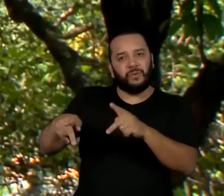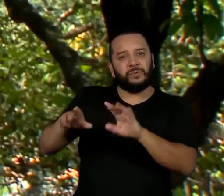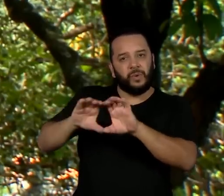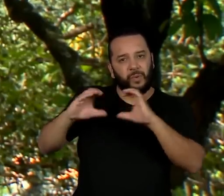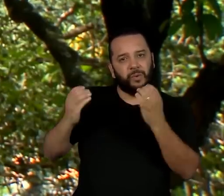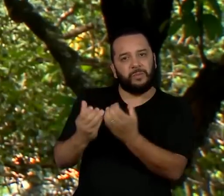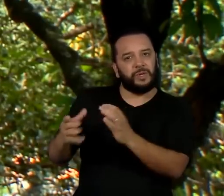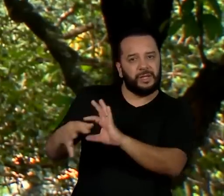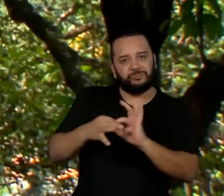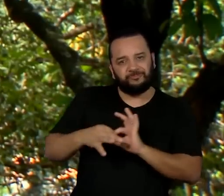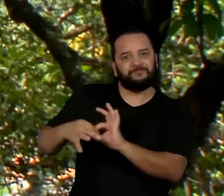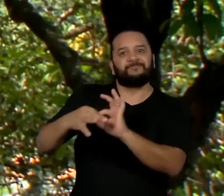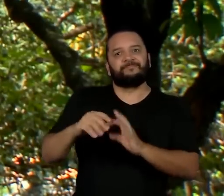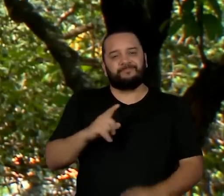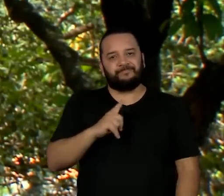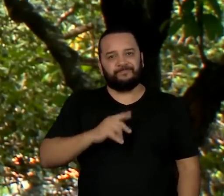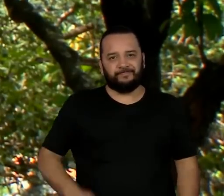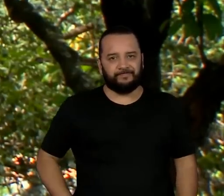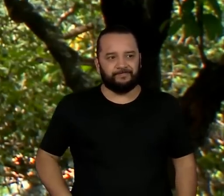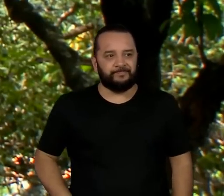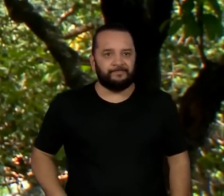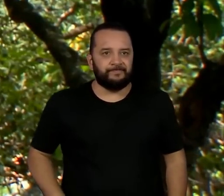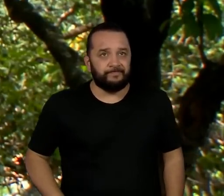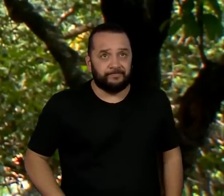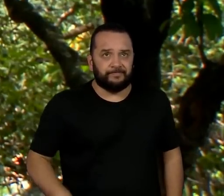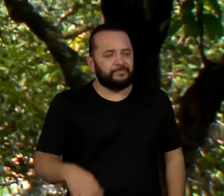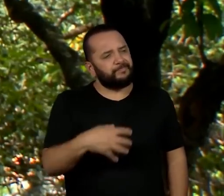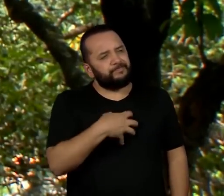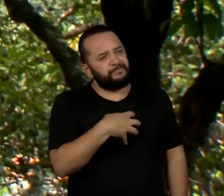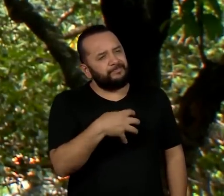maravilhosa, eles mantêm essa cultura até hoje.